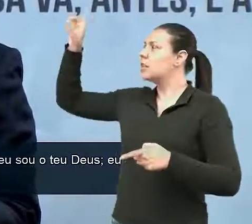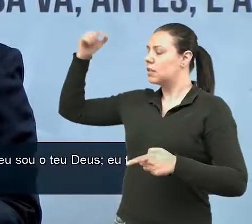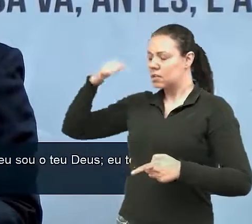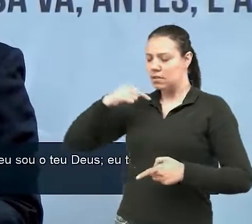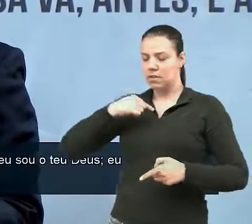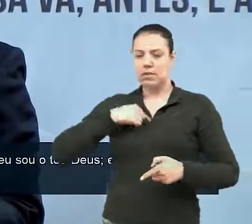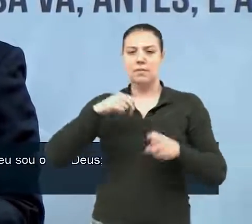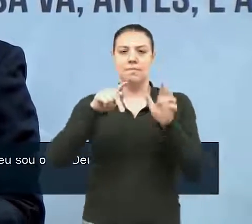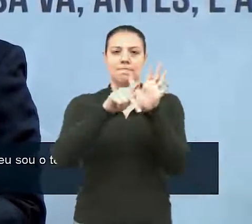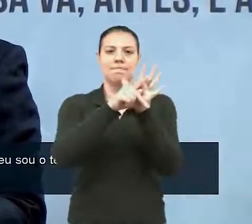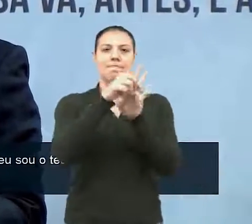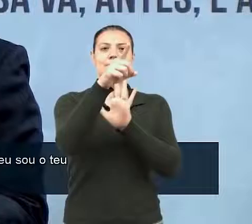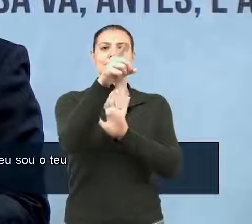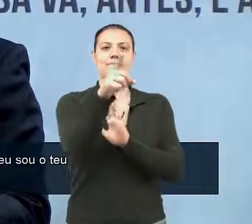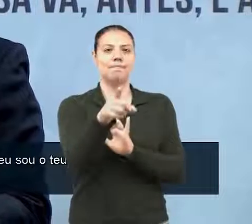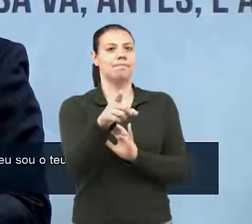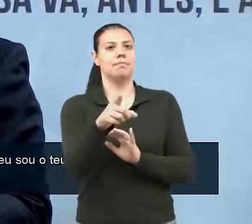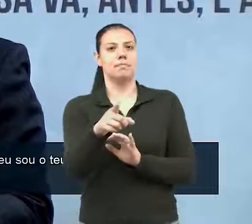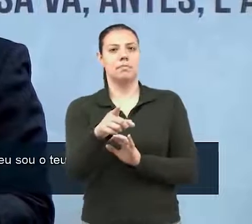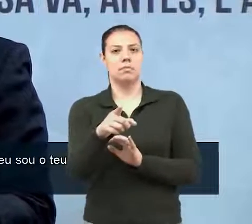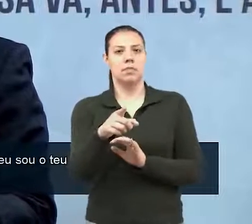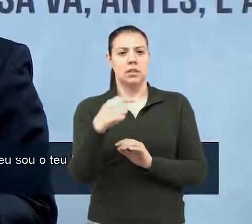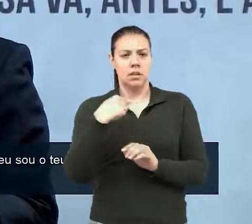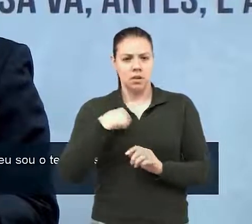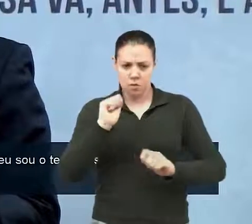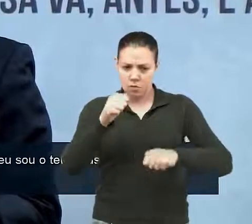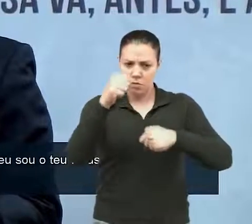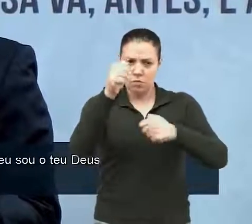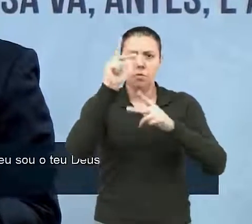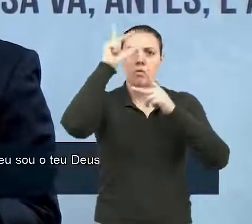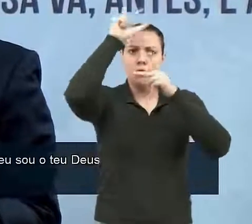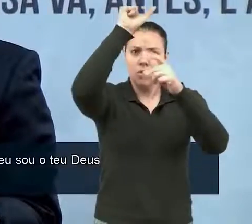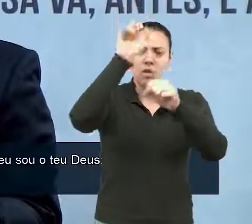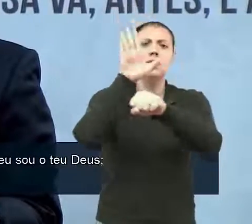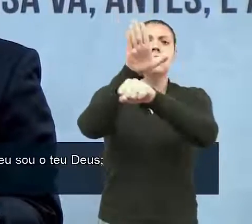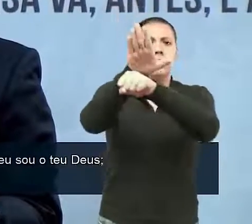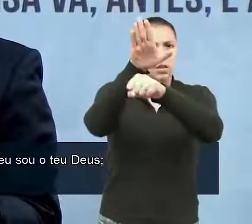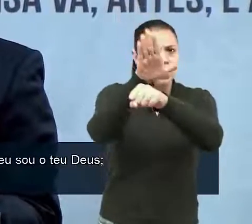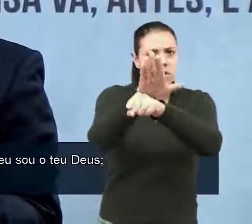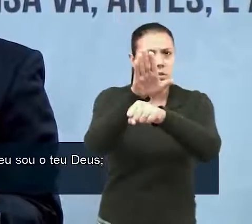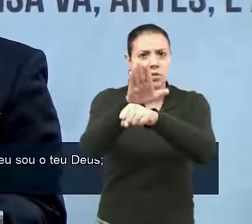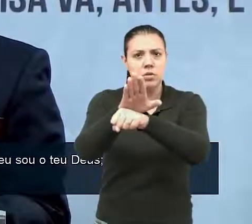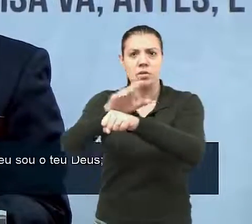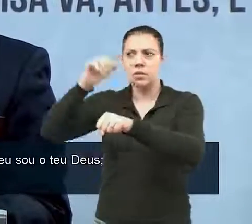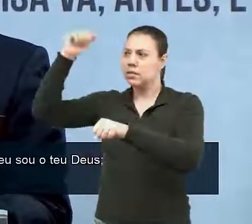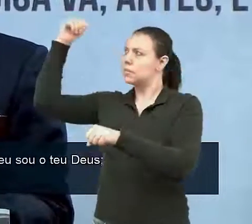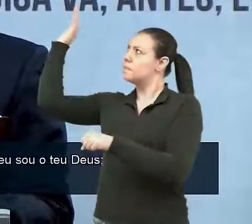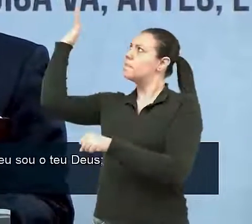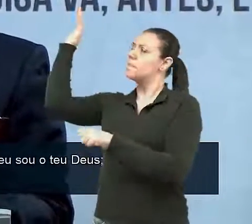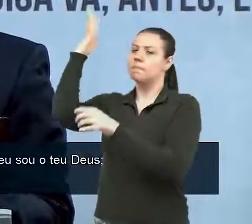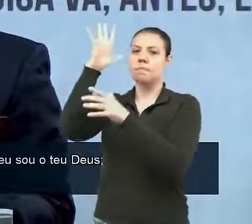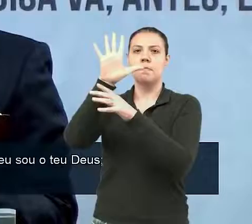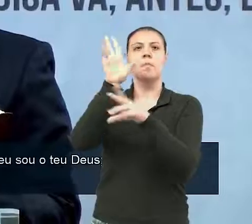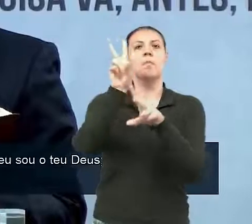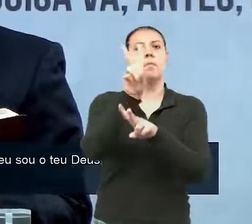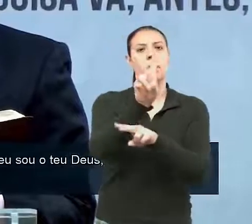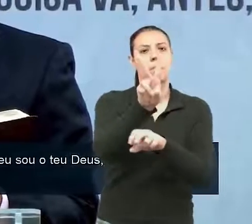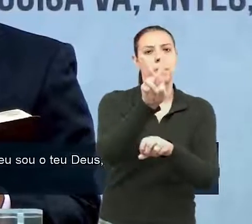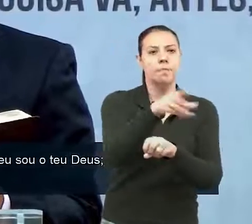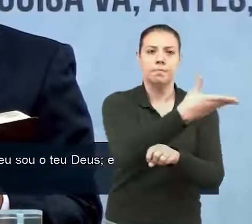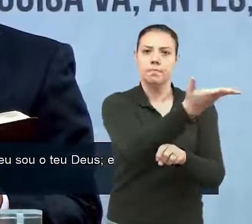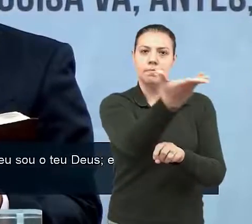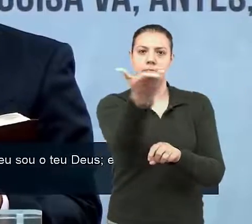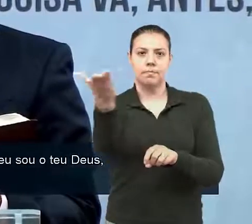Deus. Eu te fortaleço e te ajudo, e te sustento com a minha destra fiel.